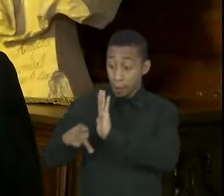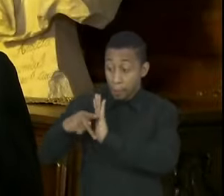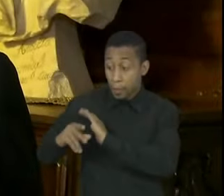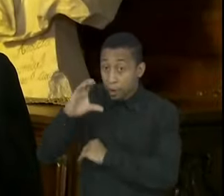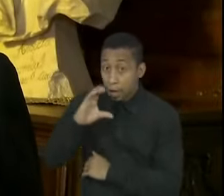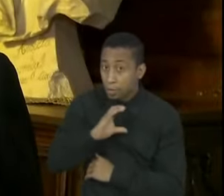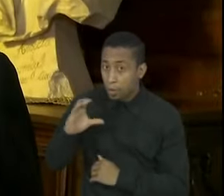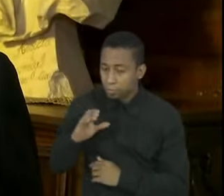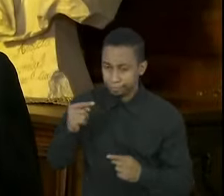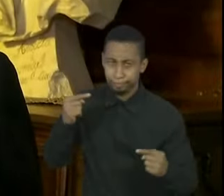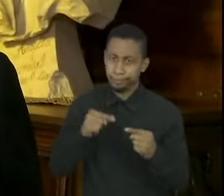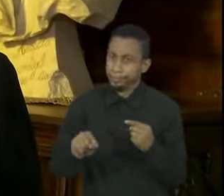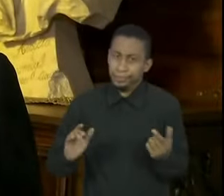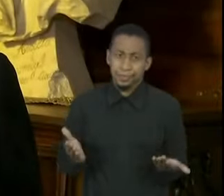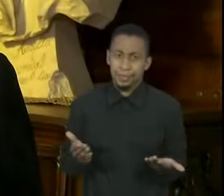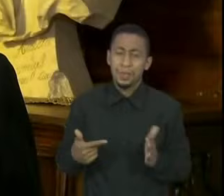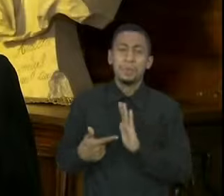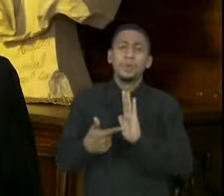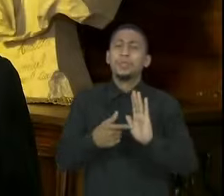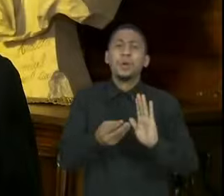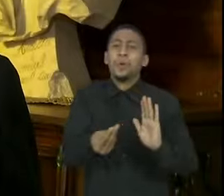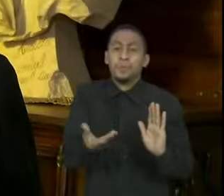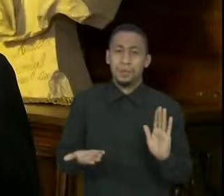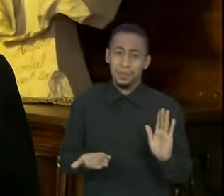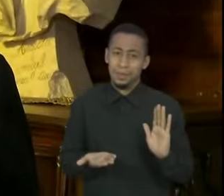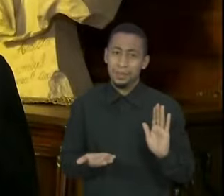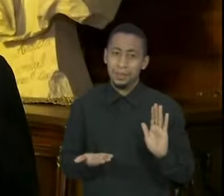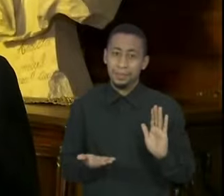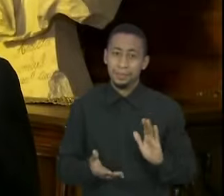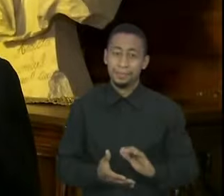viria dar um outro tipo de exemplo que postura